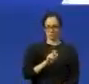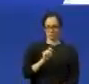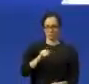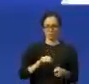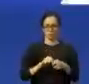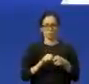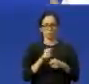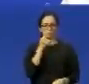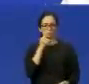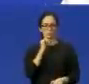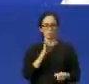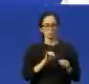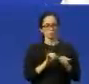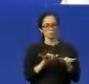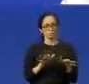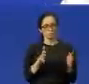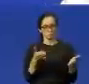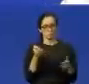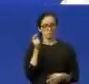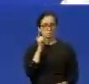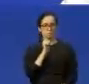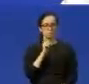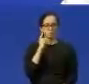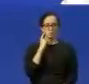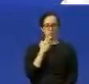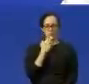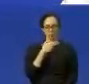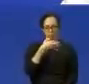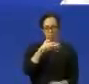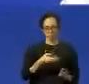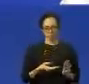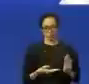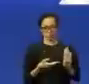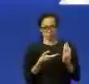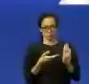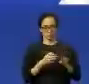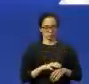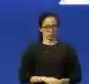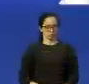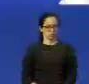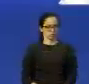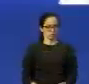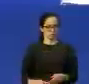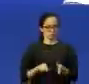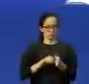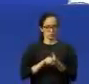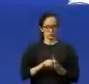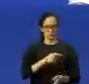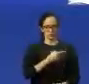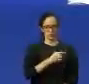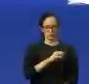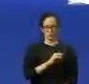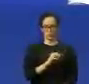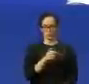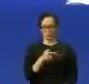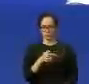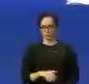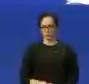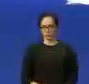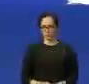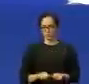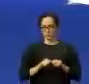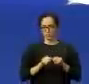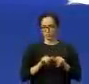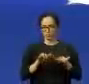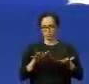energia elétrica, o que nos remete à alternativa B. Questão 107, fala-se da epilação